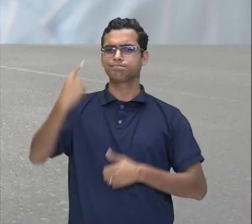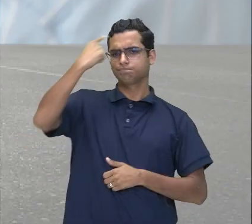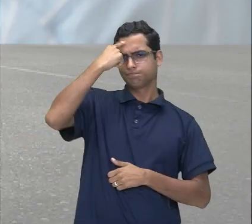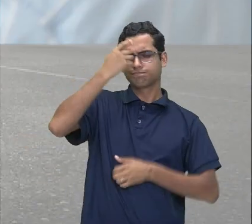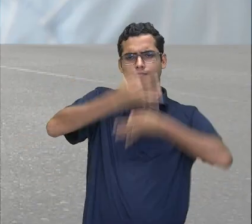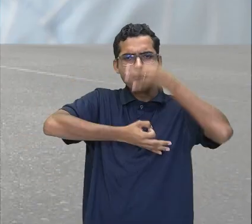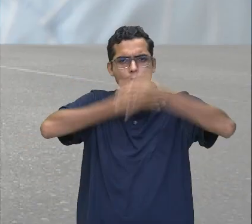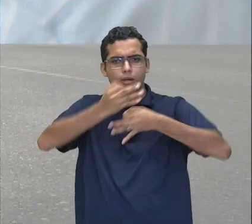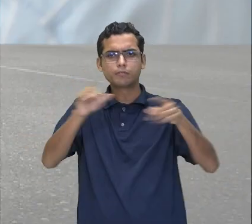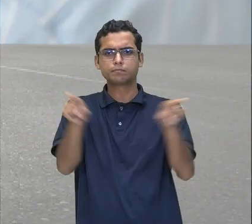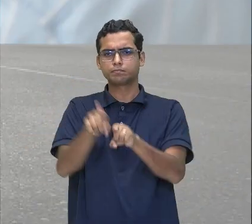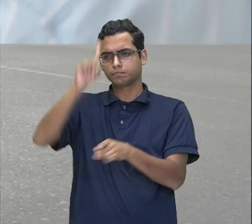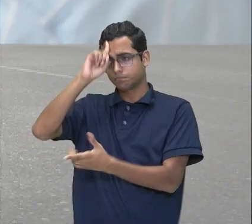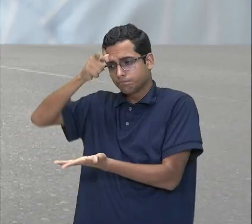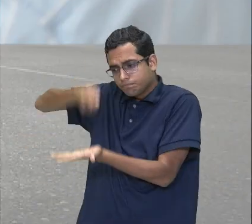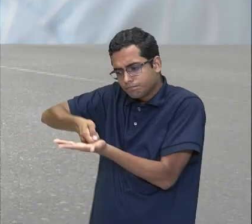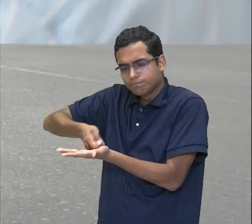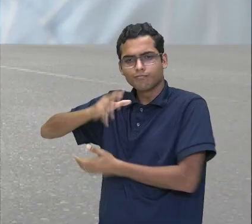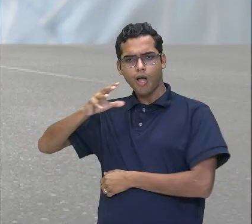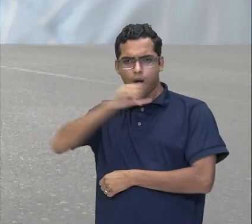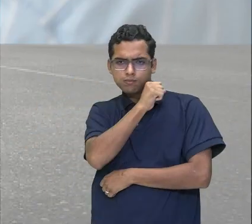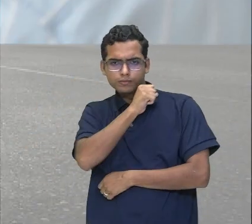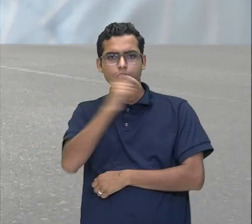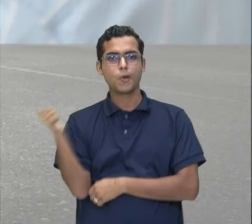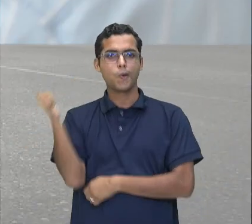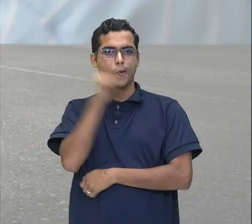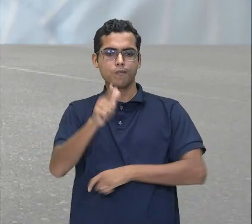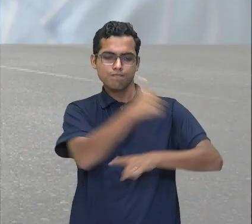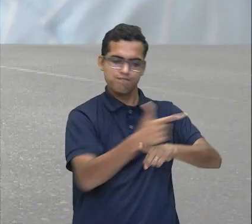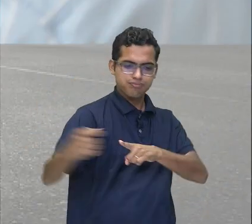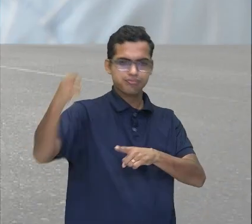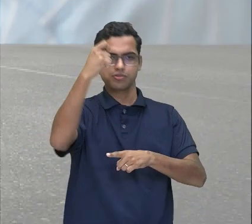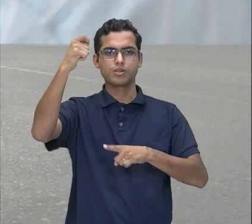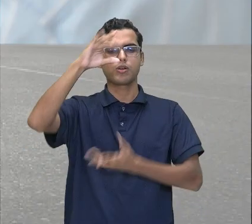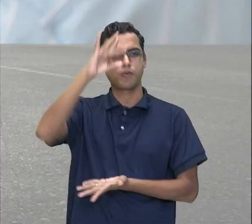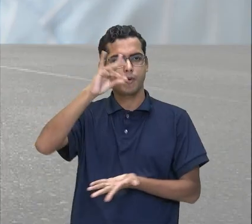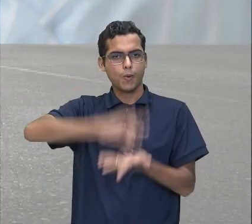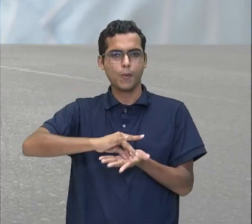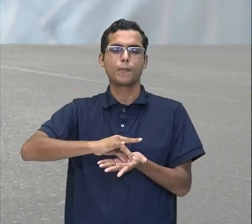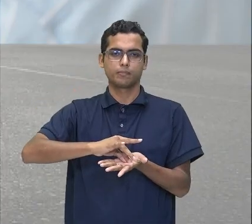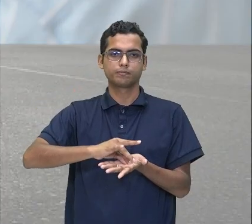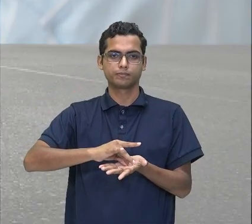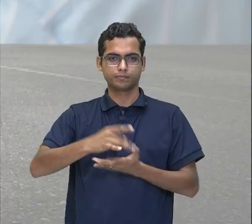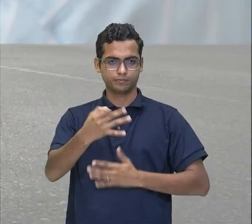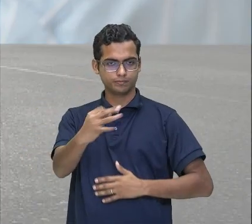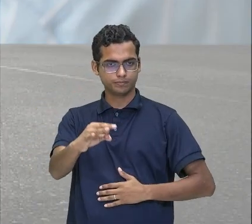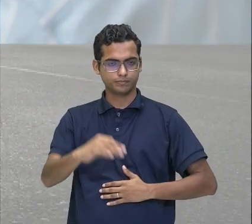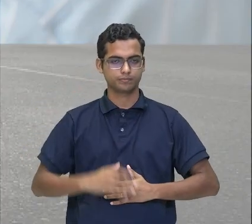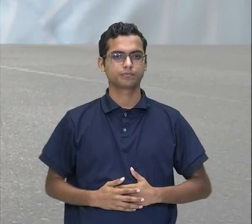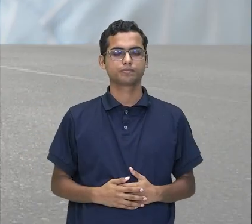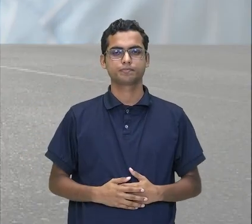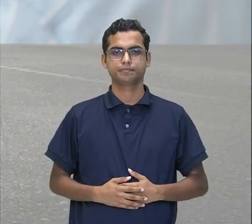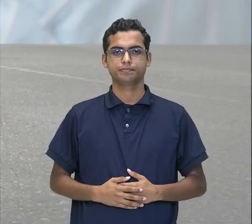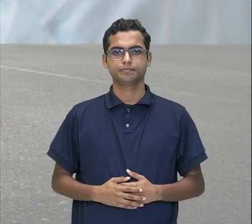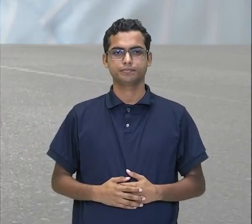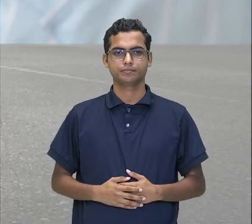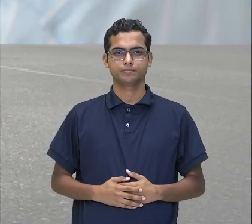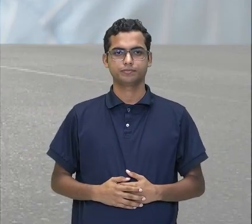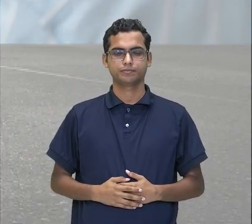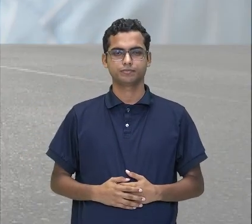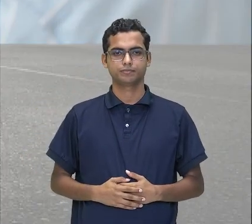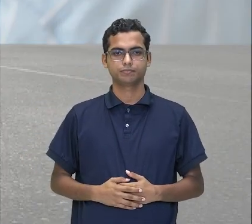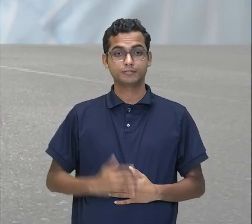e a tomada de decisões rápidas para tentar vencer ali o teu adversário. Bom, você vai ter uma